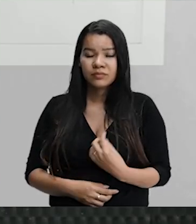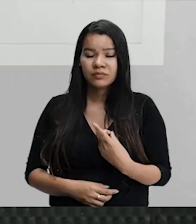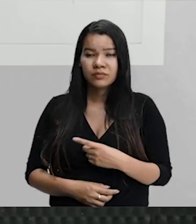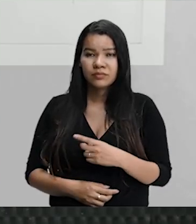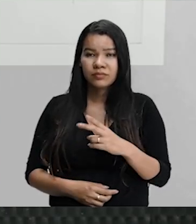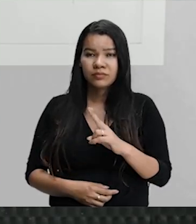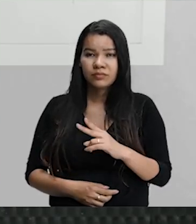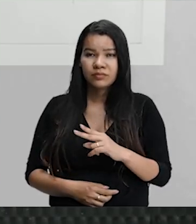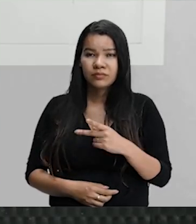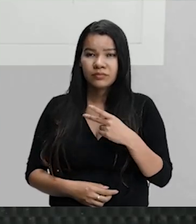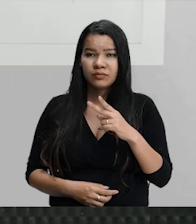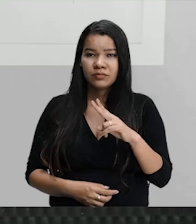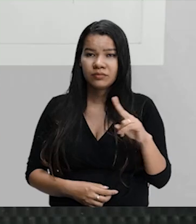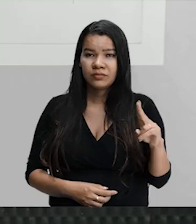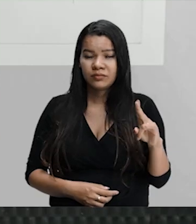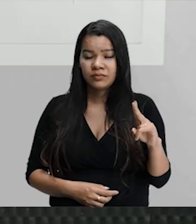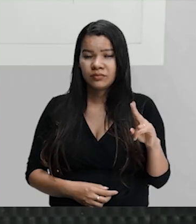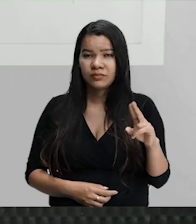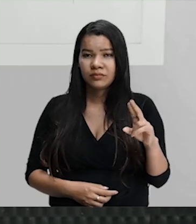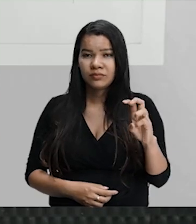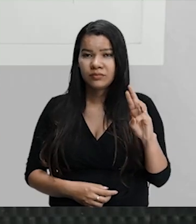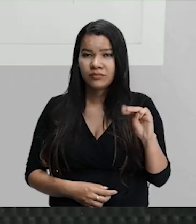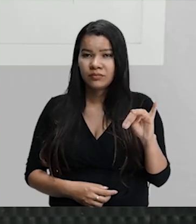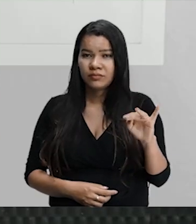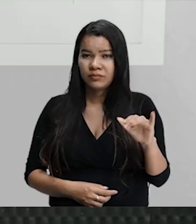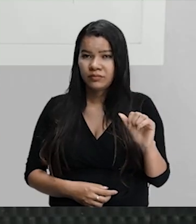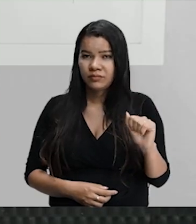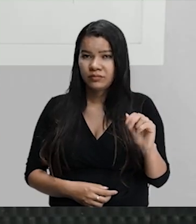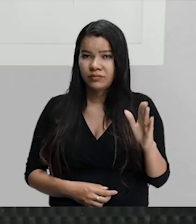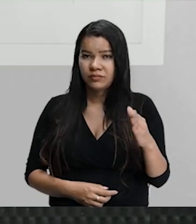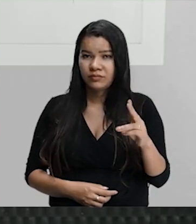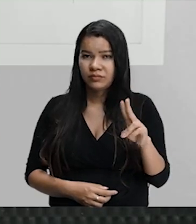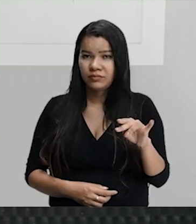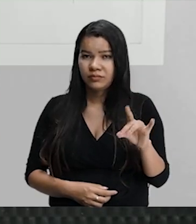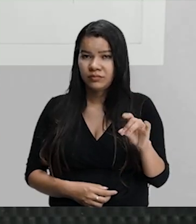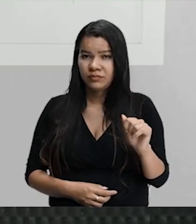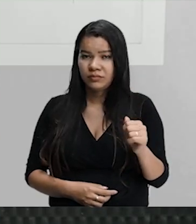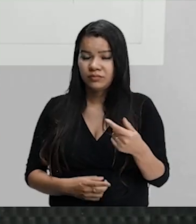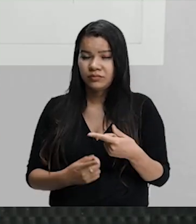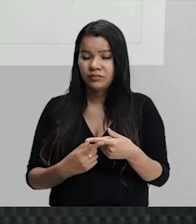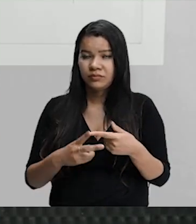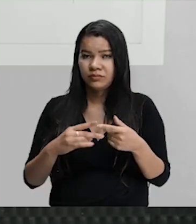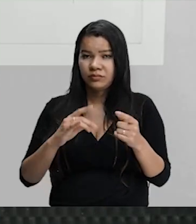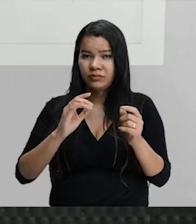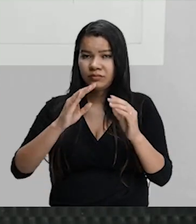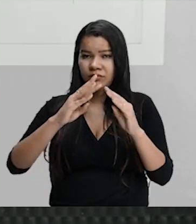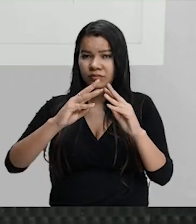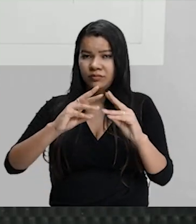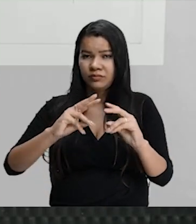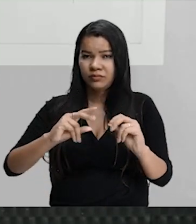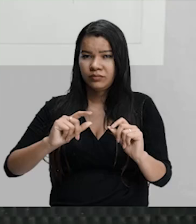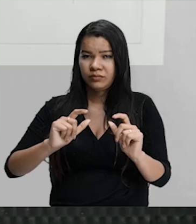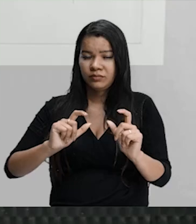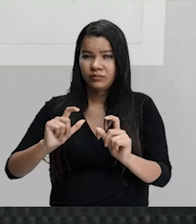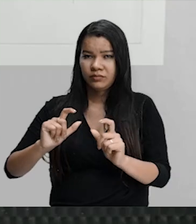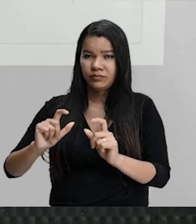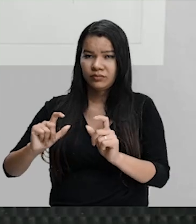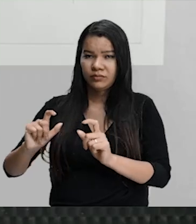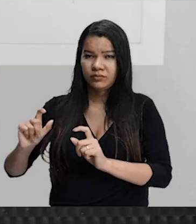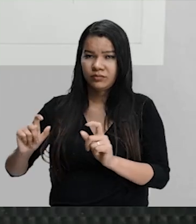de meia-vida. Então ele vai desintegrando, né? Então esses núcleos atômicos eles vão